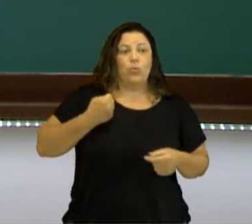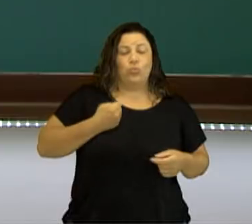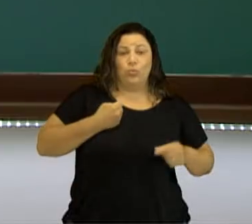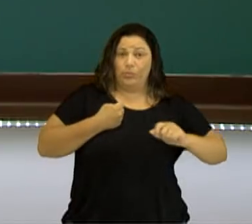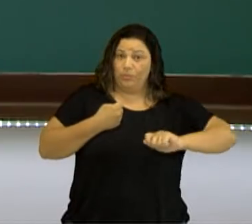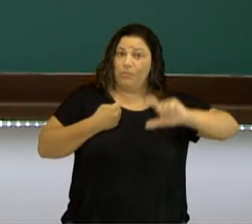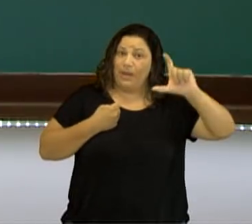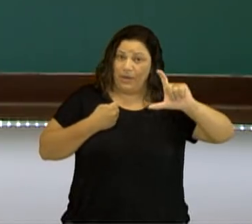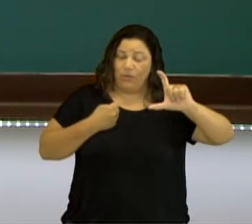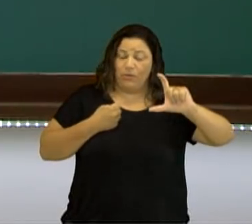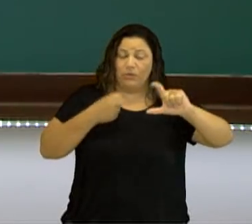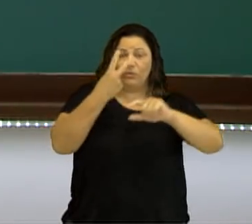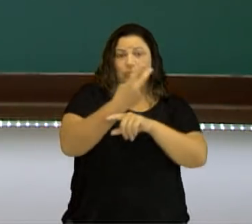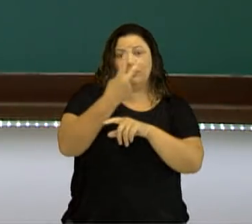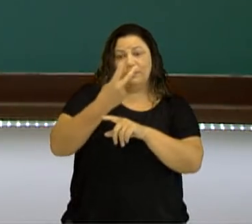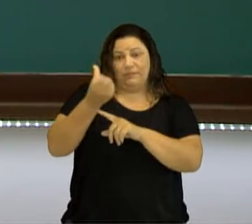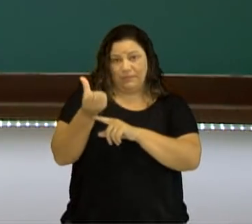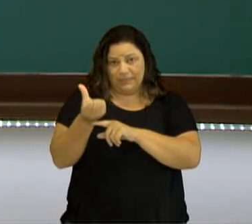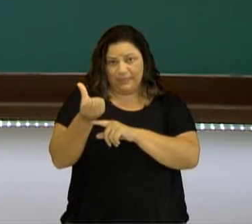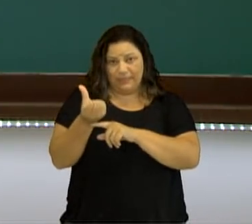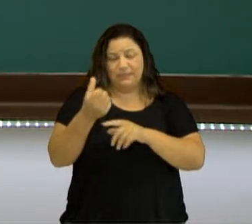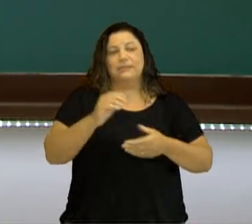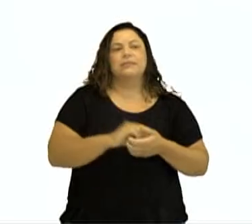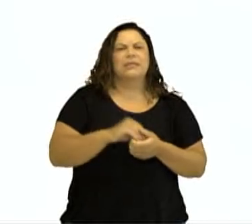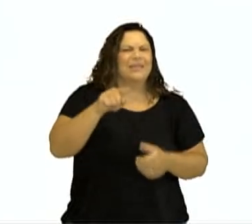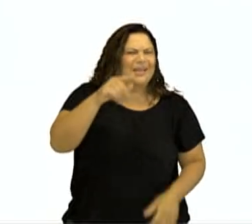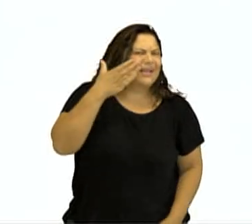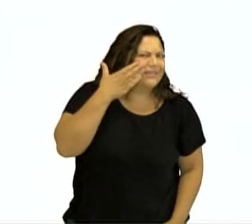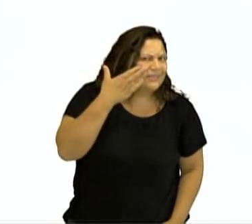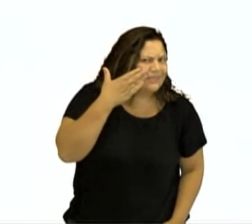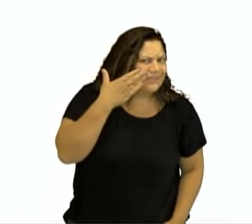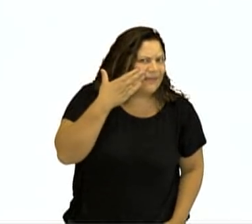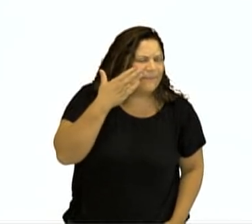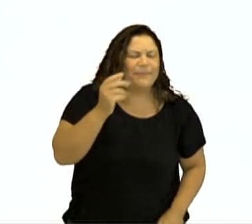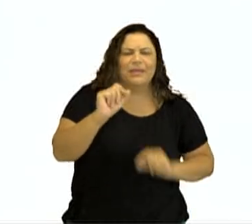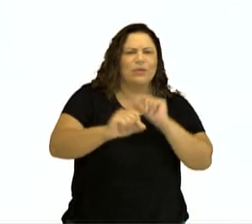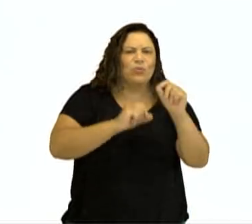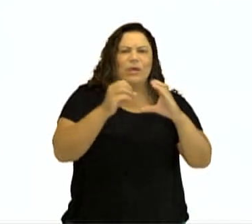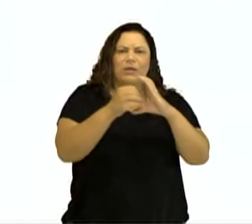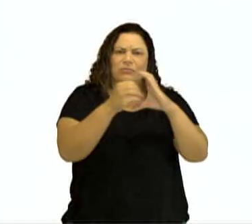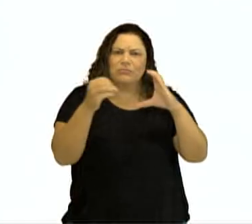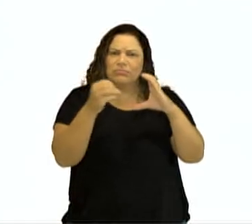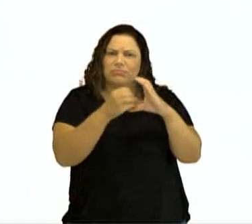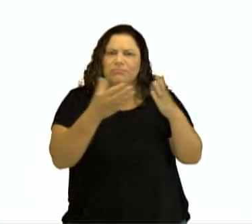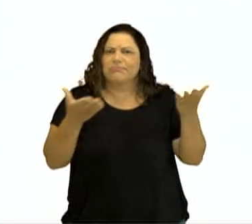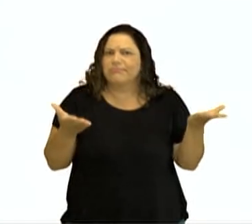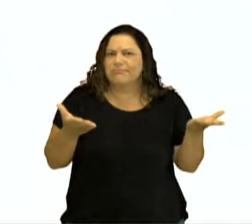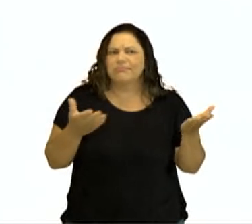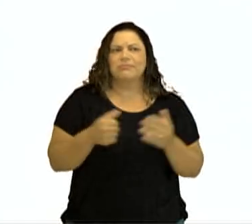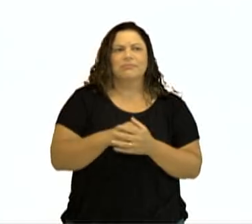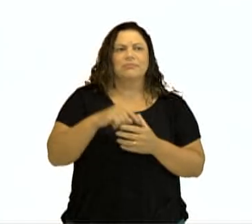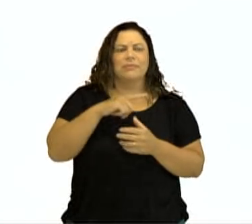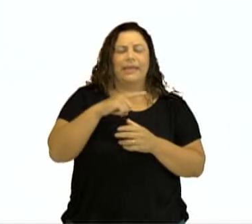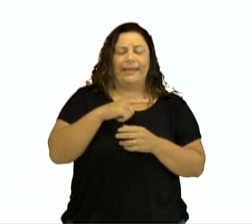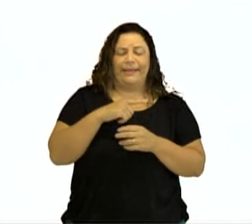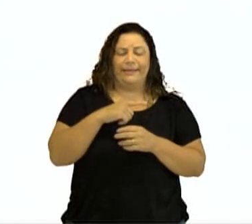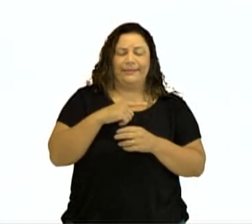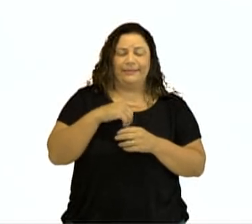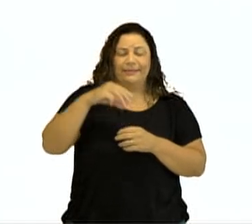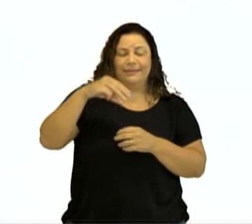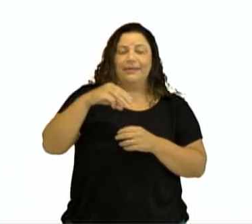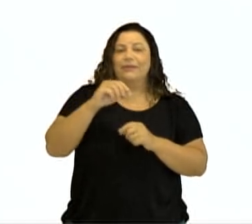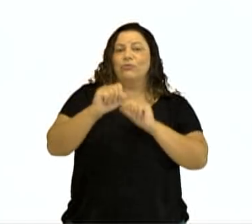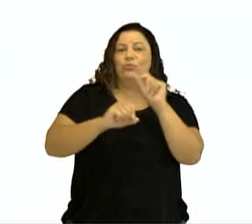maior, 226. Quer saber o número de nêutrons desse elemento, desse átomo? Pega o número de massa e diminui pelo